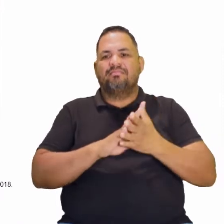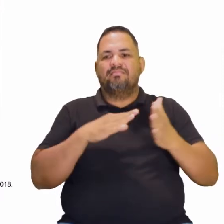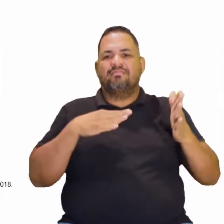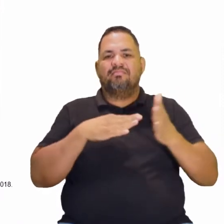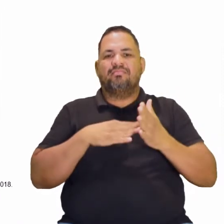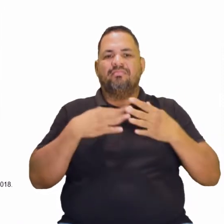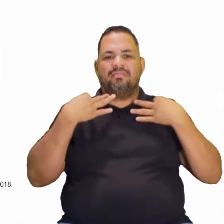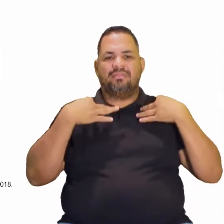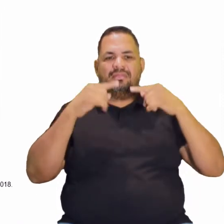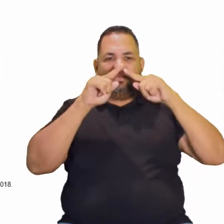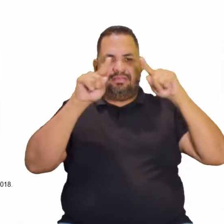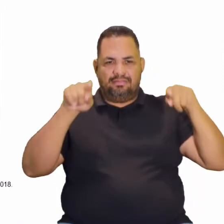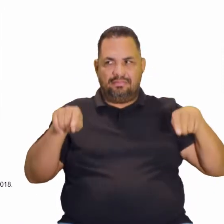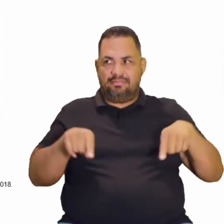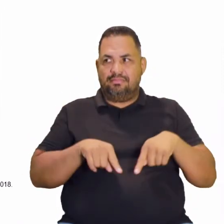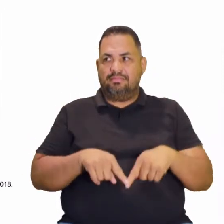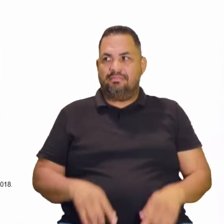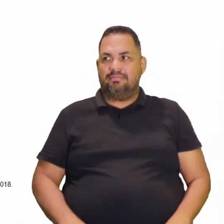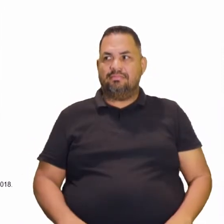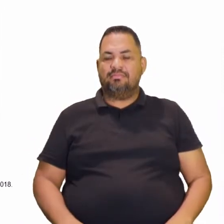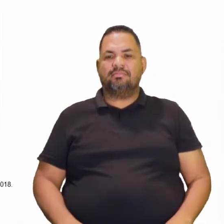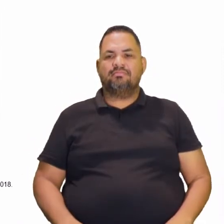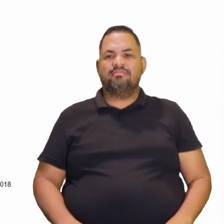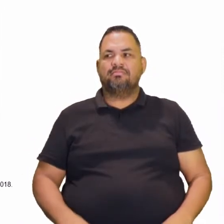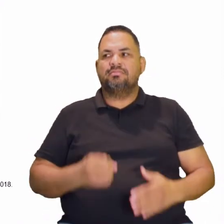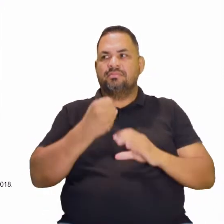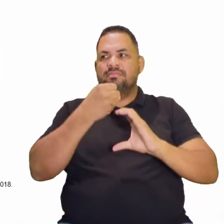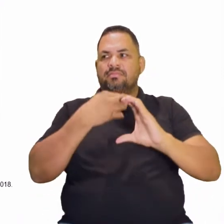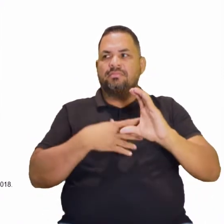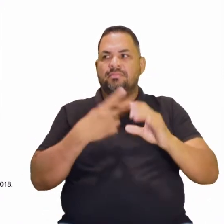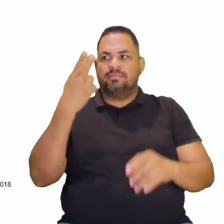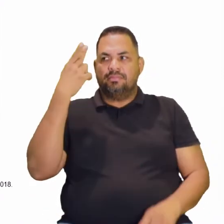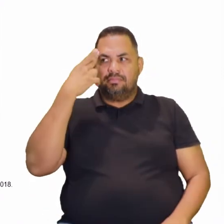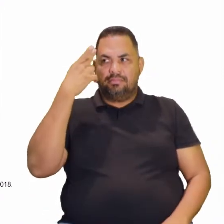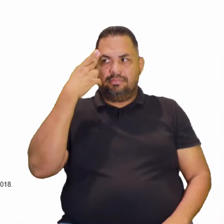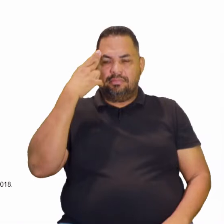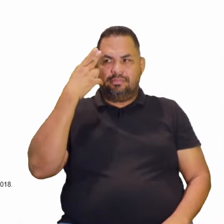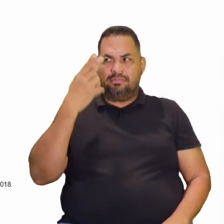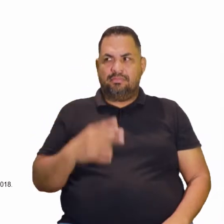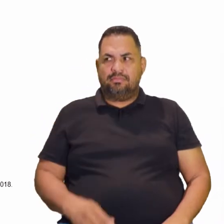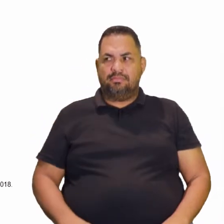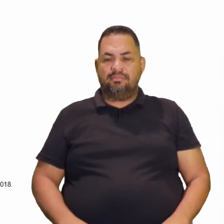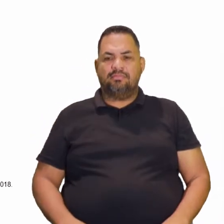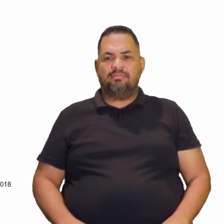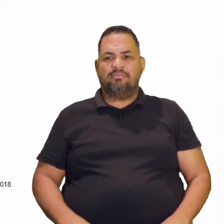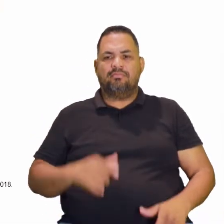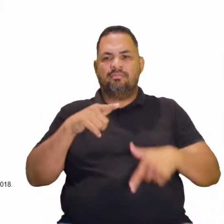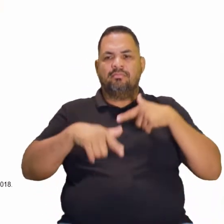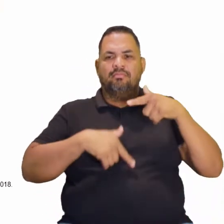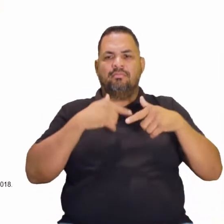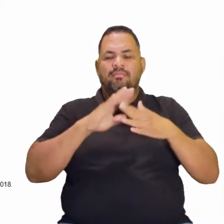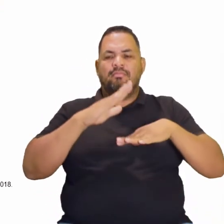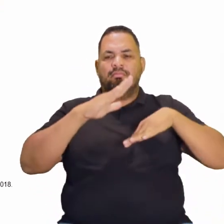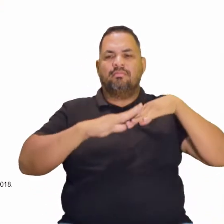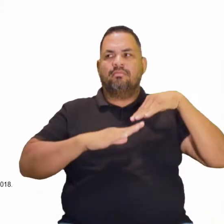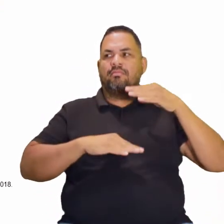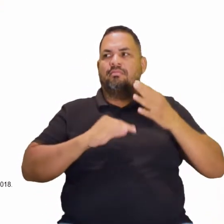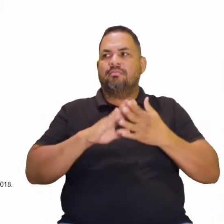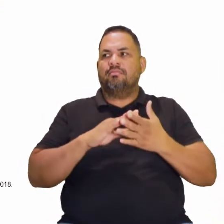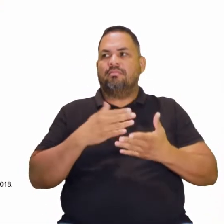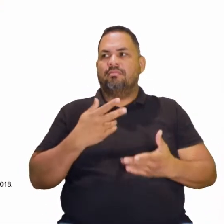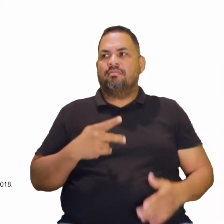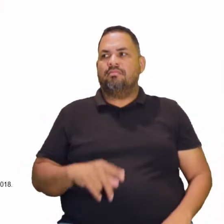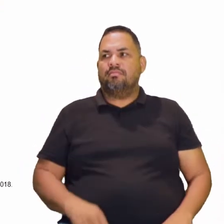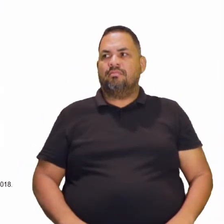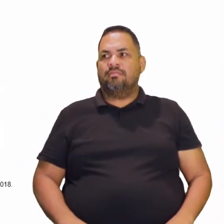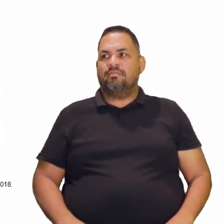limites da tela. E isso era uma característica comum aos trabalhos da pintura. Exatamente,